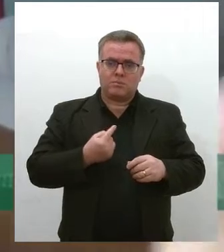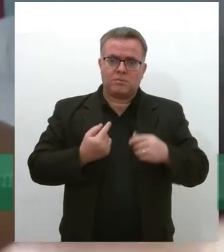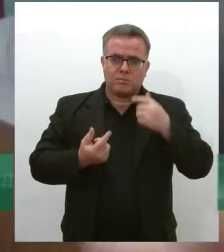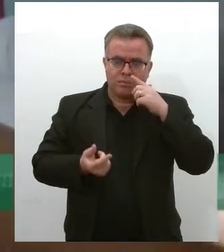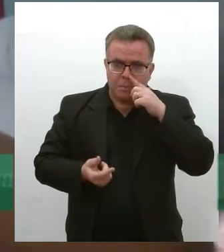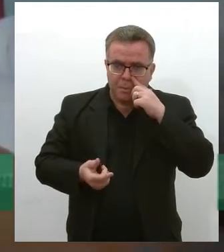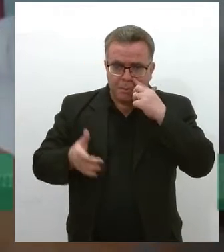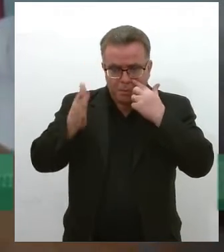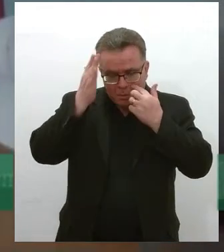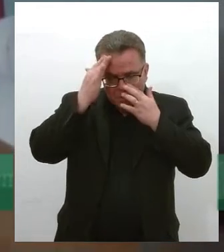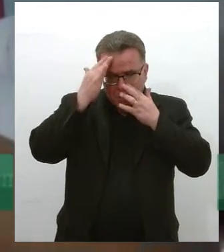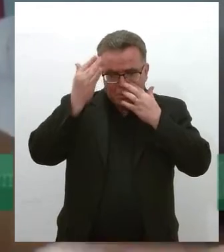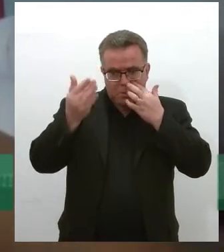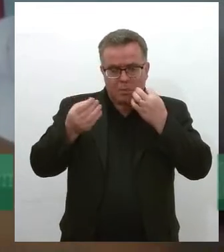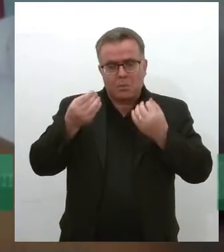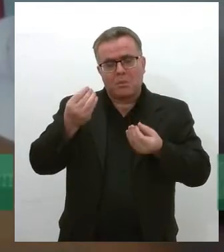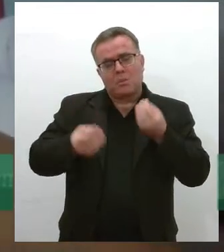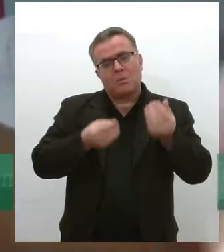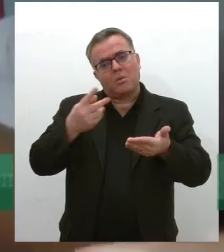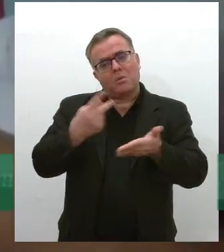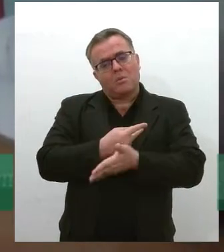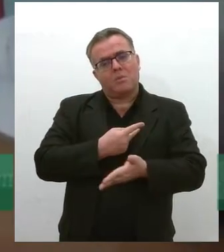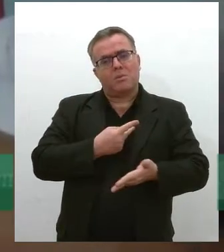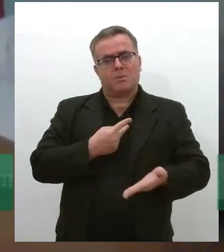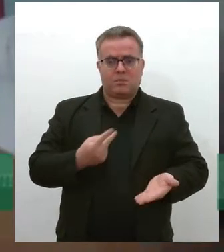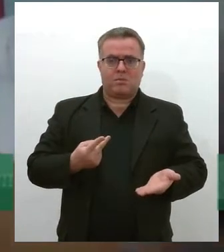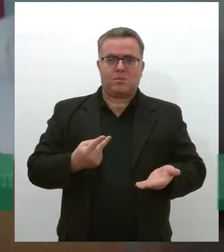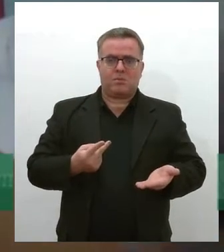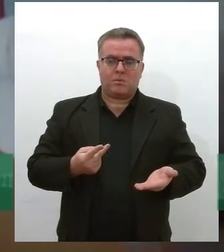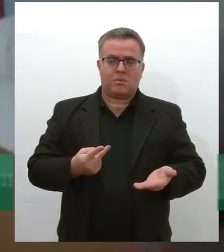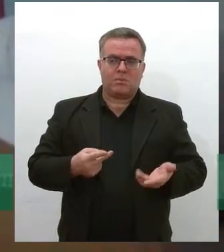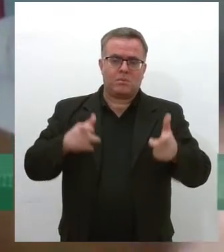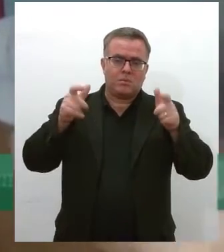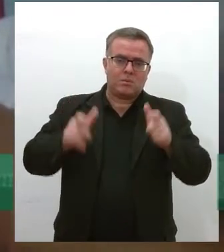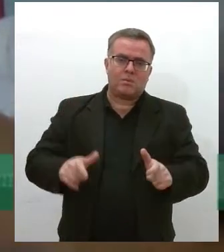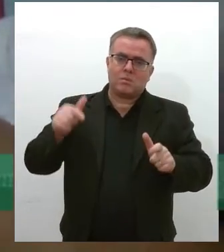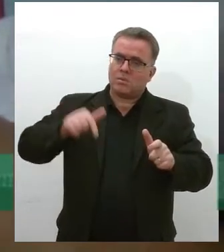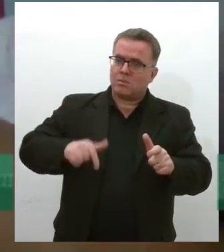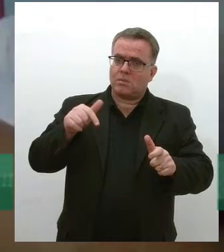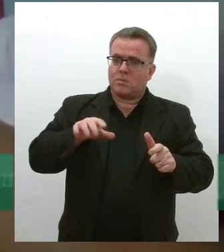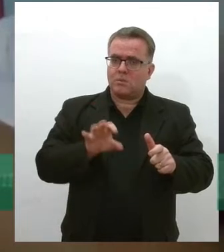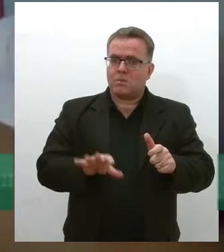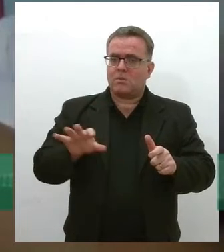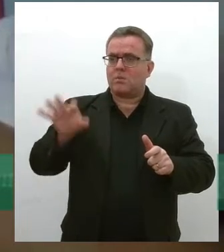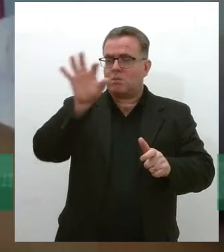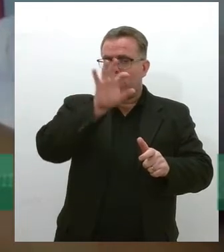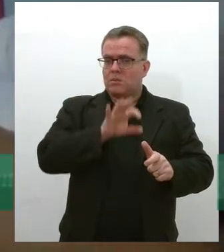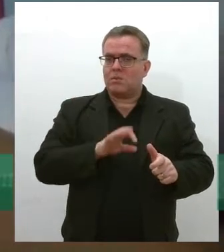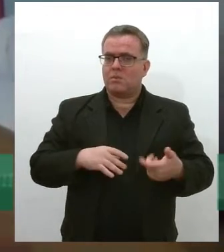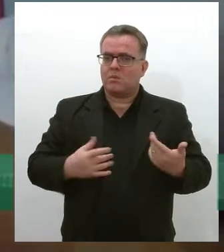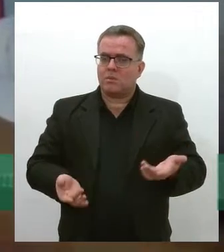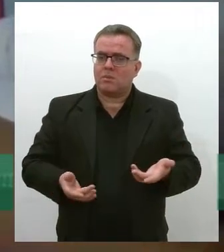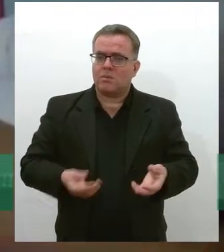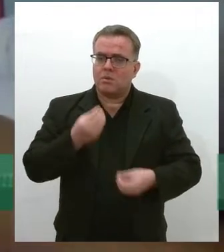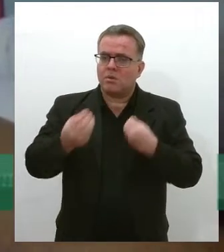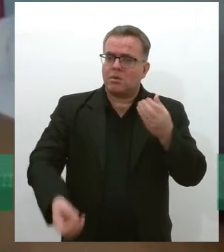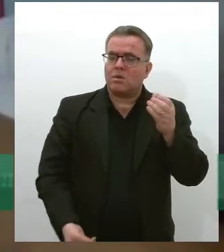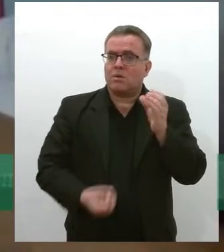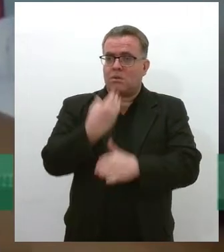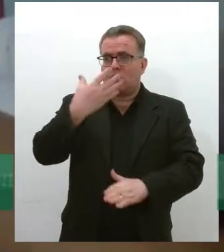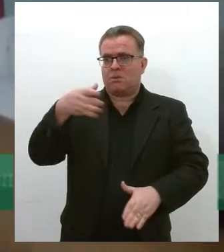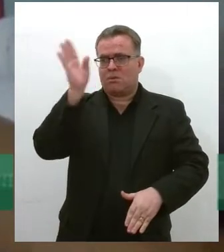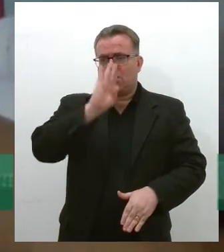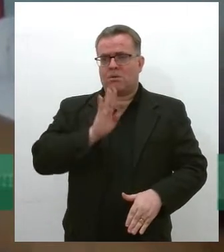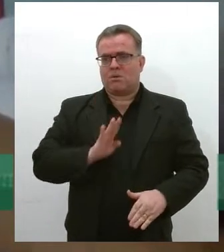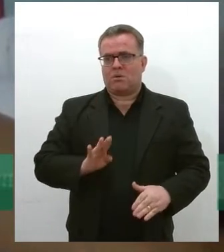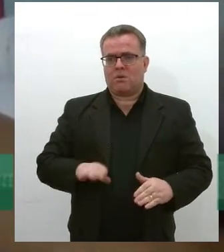né, dessas questões todas que são muito locais, regionais, como é que isso aí vai sair um projeto nacional, né? Como é que isso vai